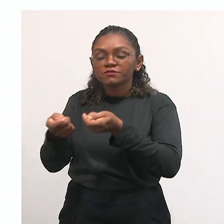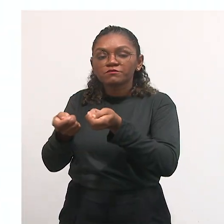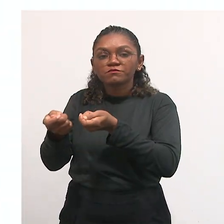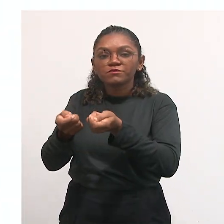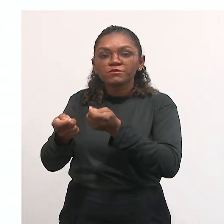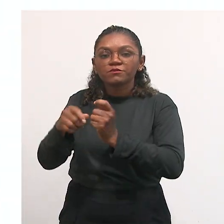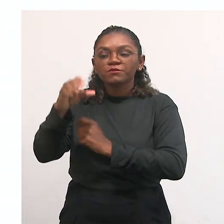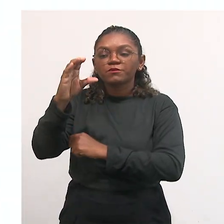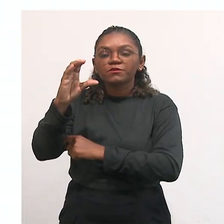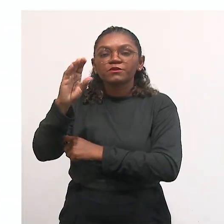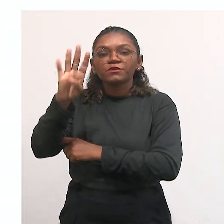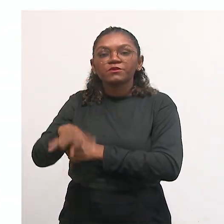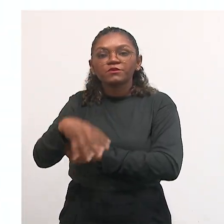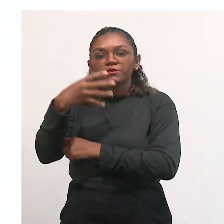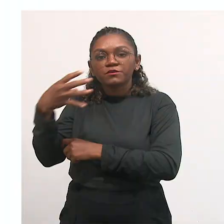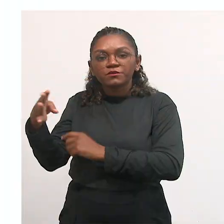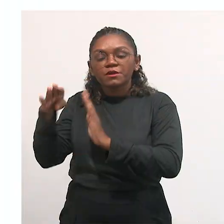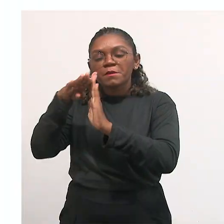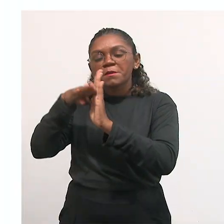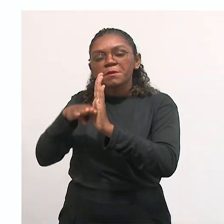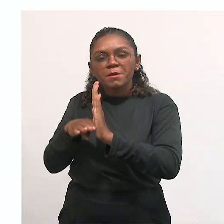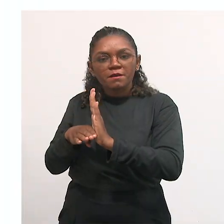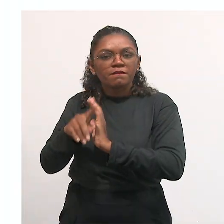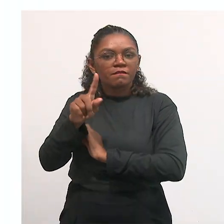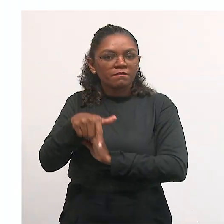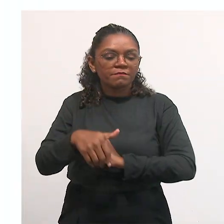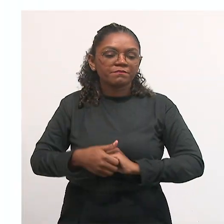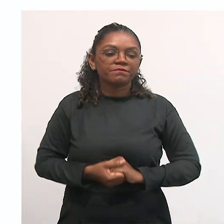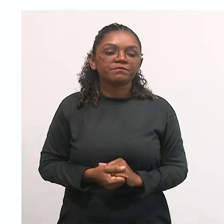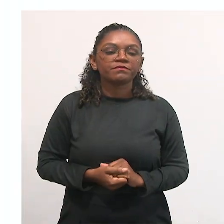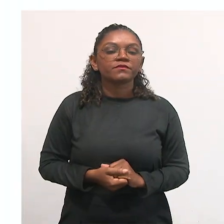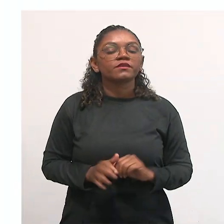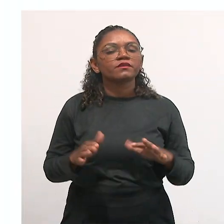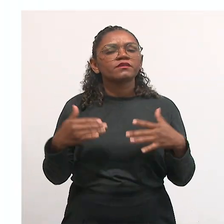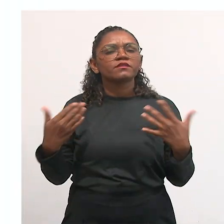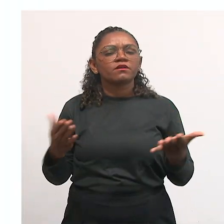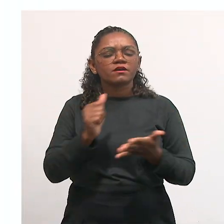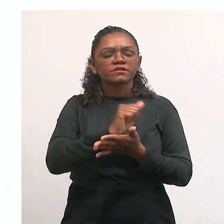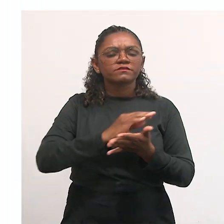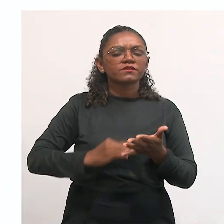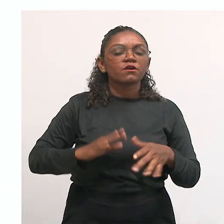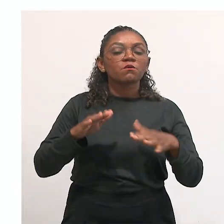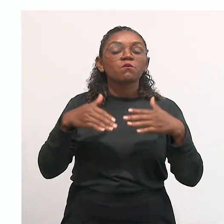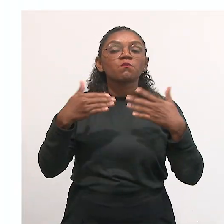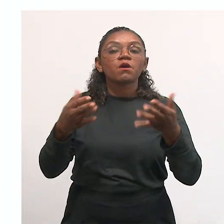cronograma, ok? A fase de definição das principais atividades, né? É onde são